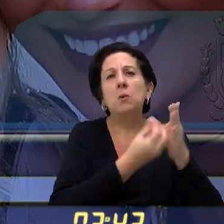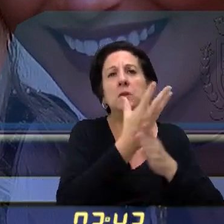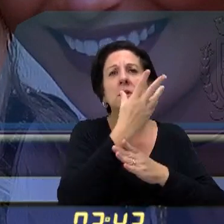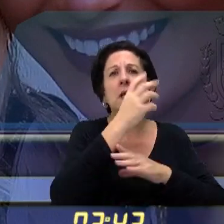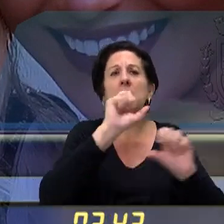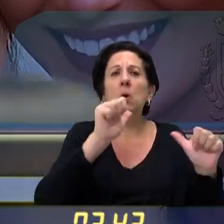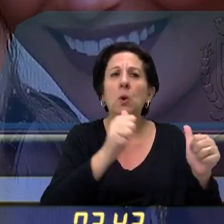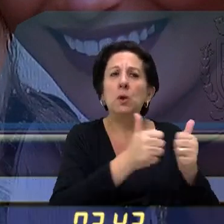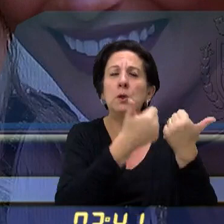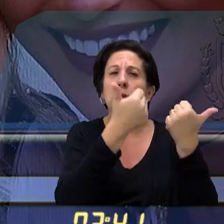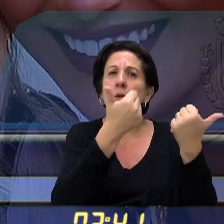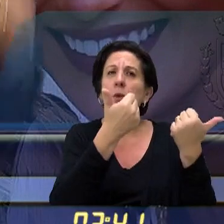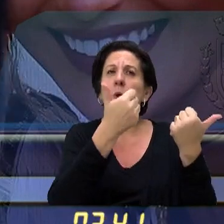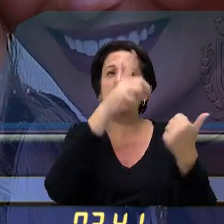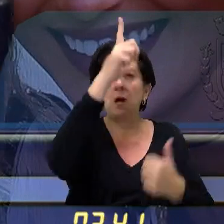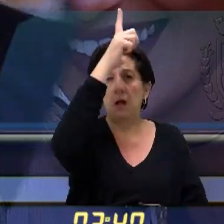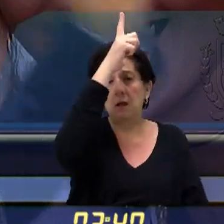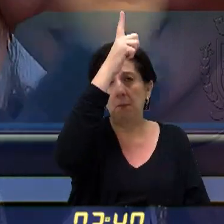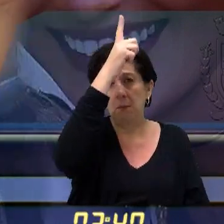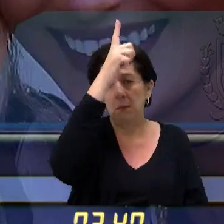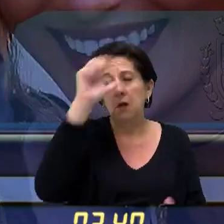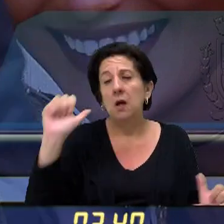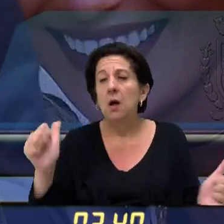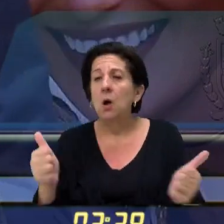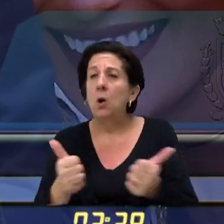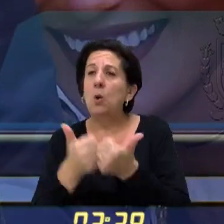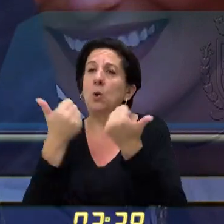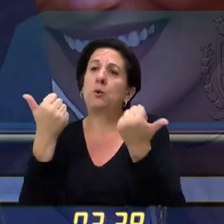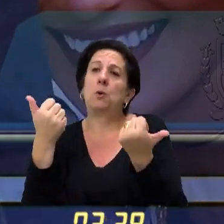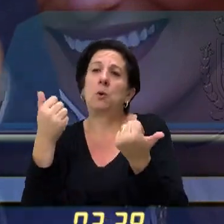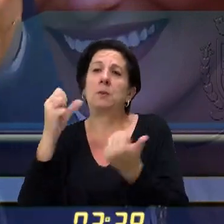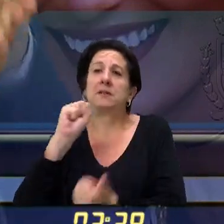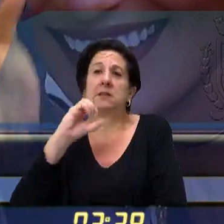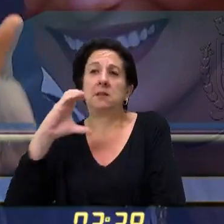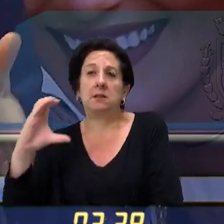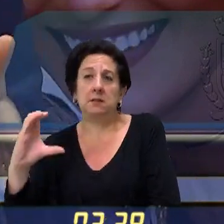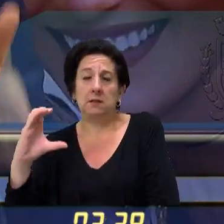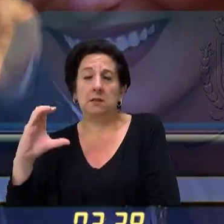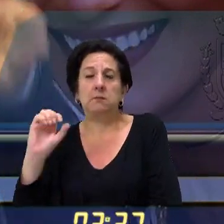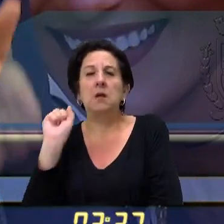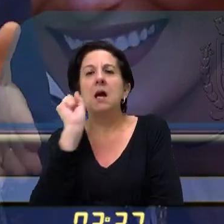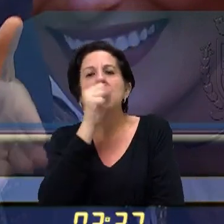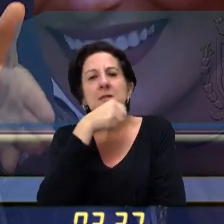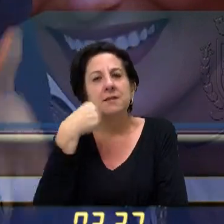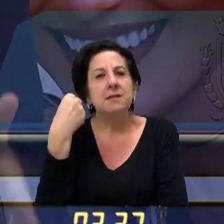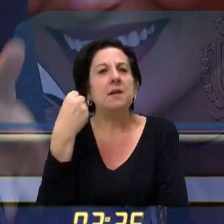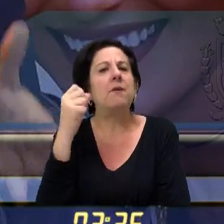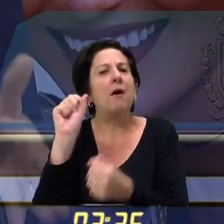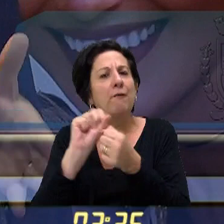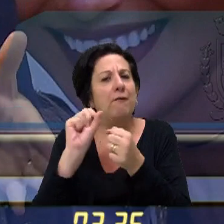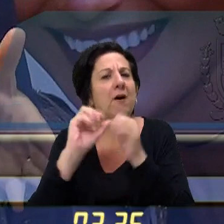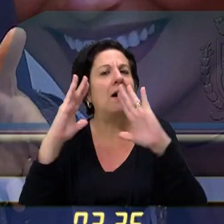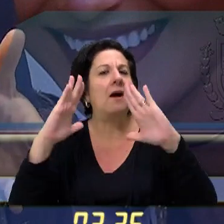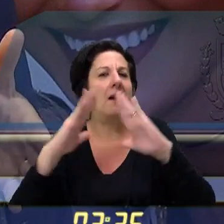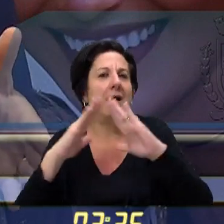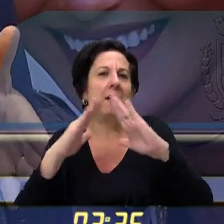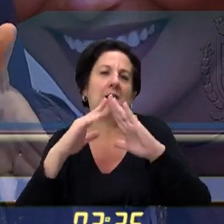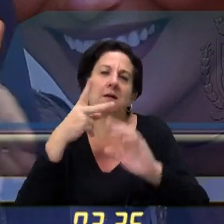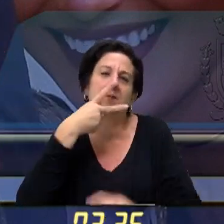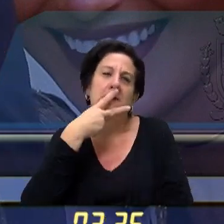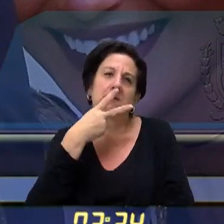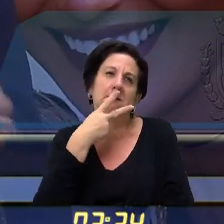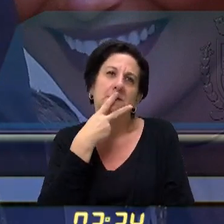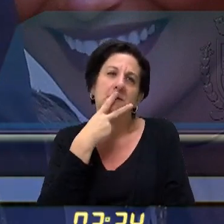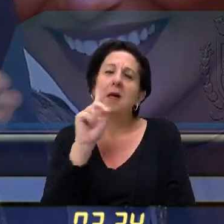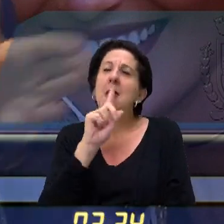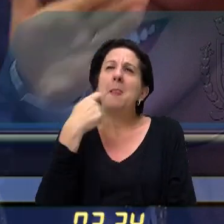Oktober, lá de Munique, na Oktober de Blumenau, a cerveja artesanal de Santa Cruz.